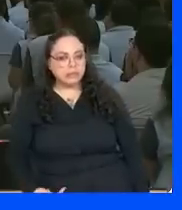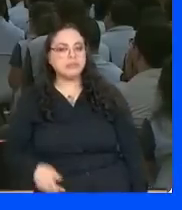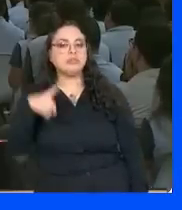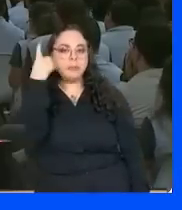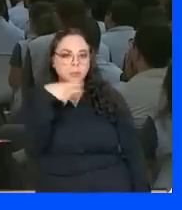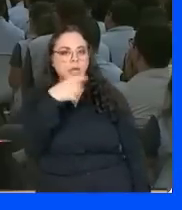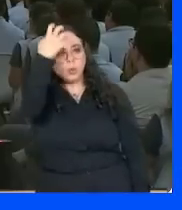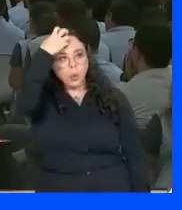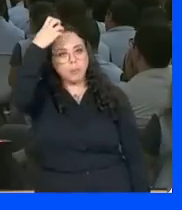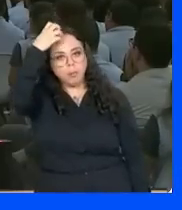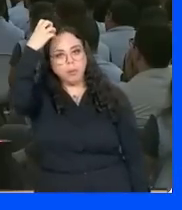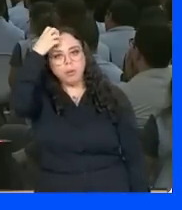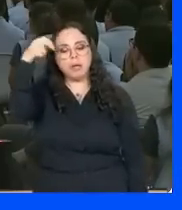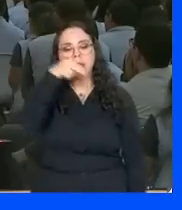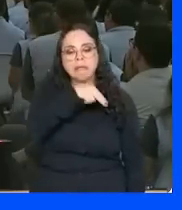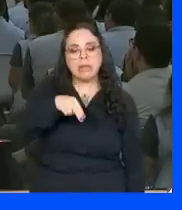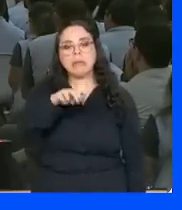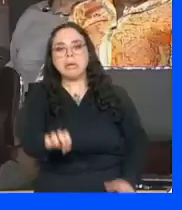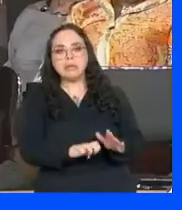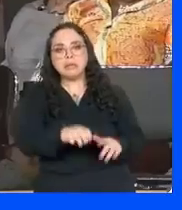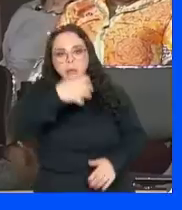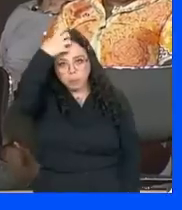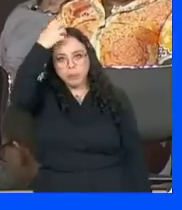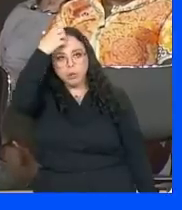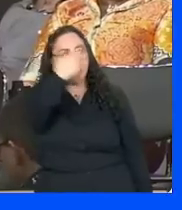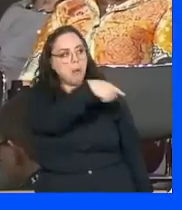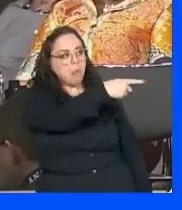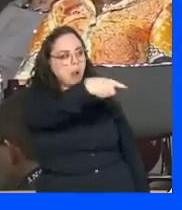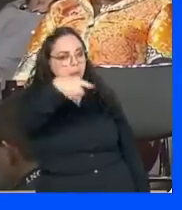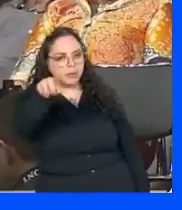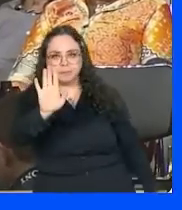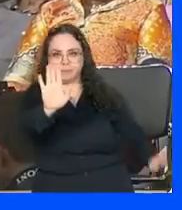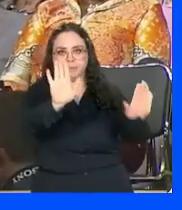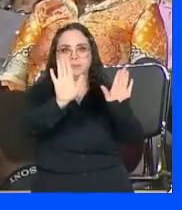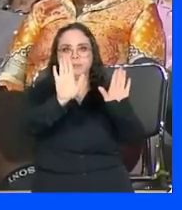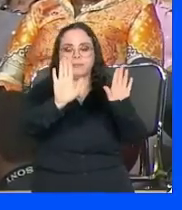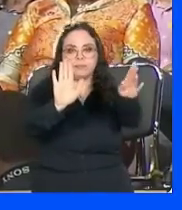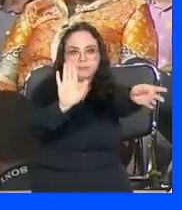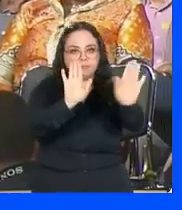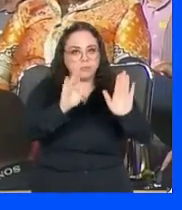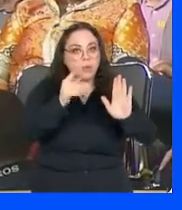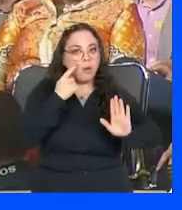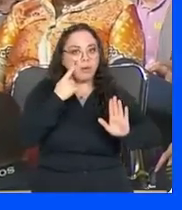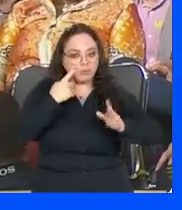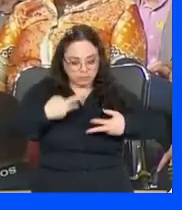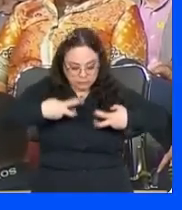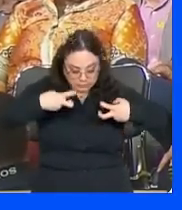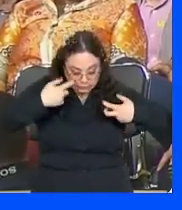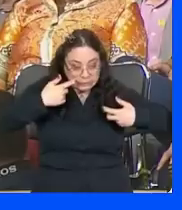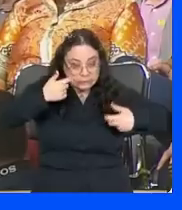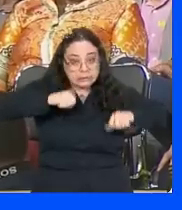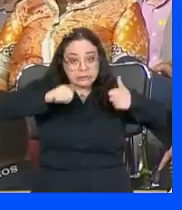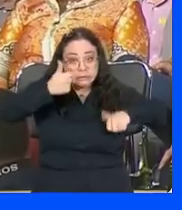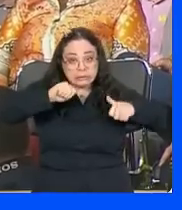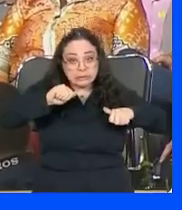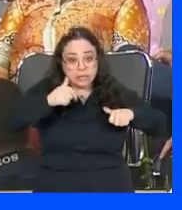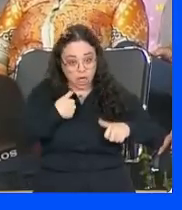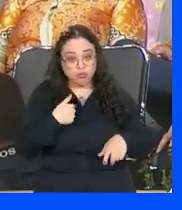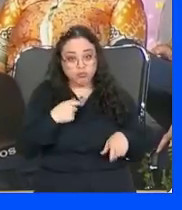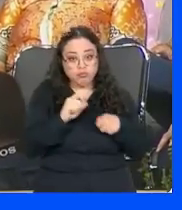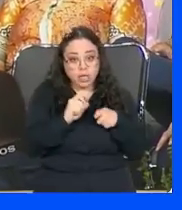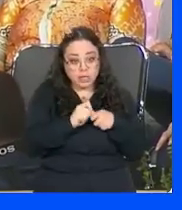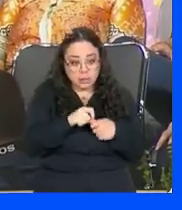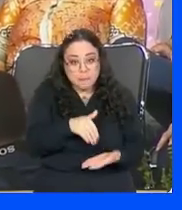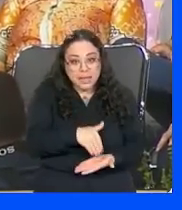deputado não presta, a Nissan não presta. Não. Nós precisamos fazer uma avaliação interna nossa para saber se a gente está fazendo